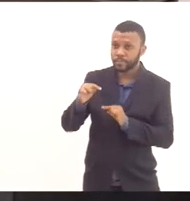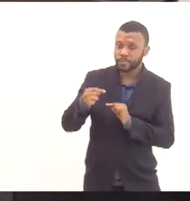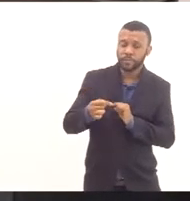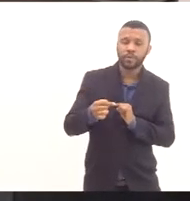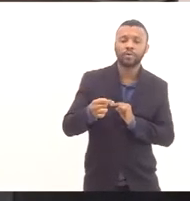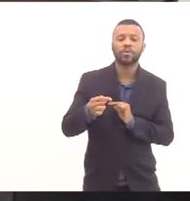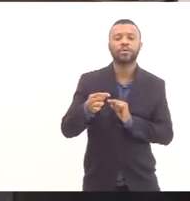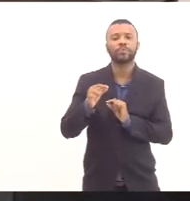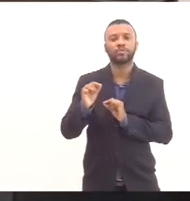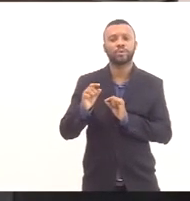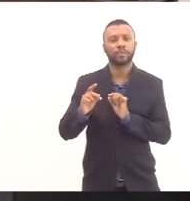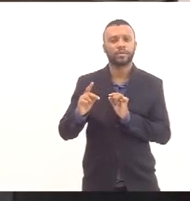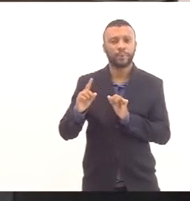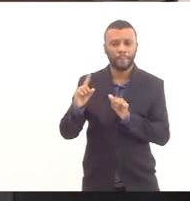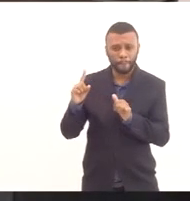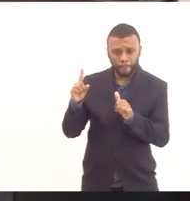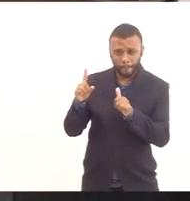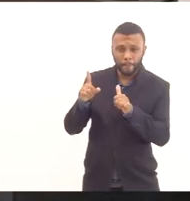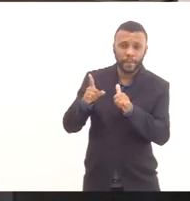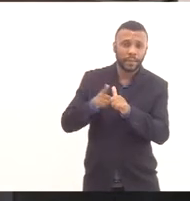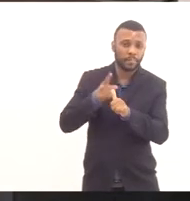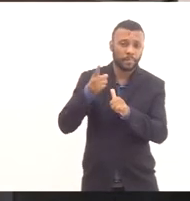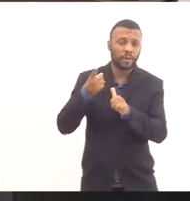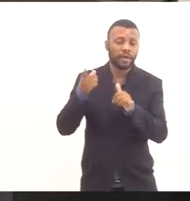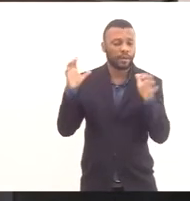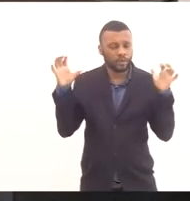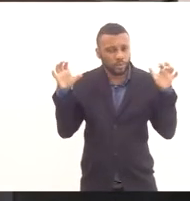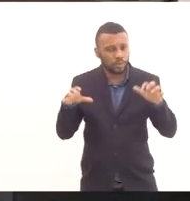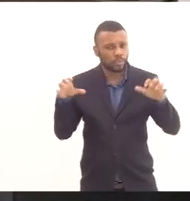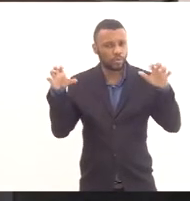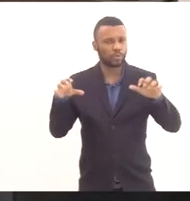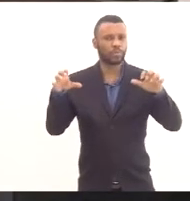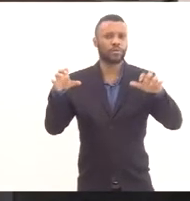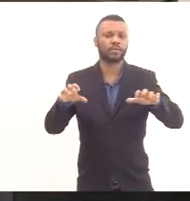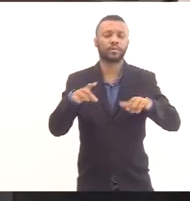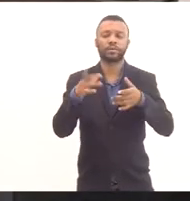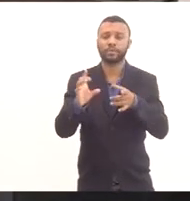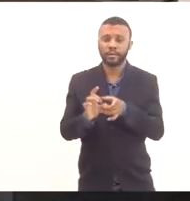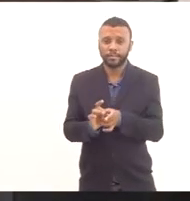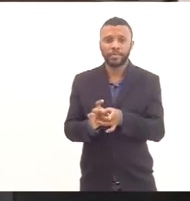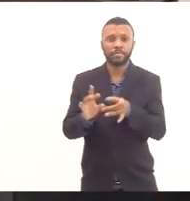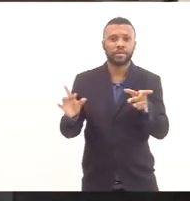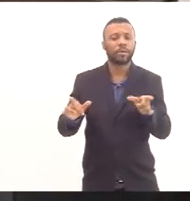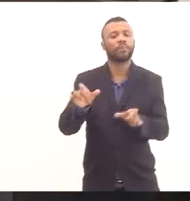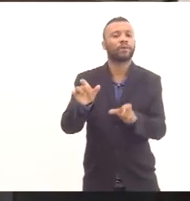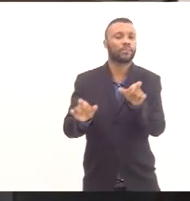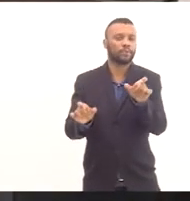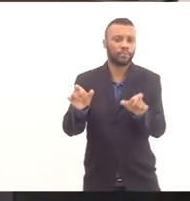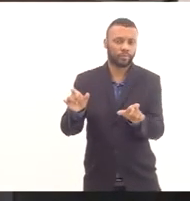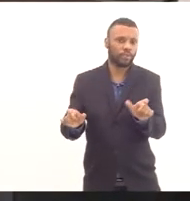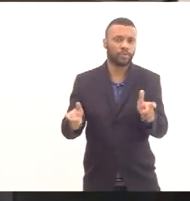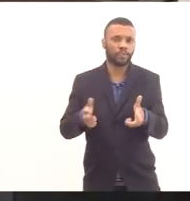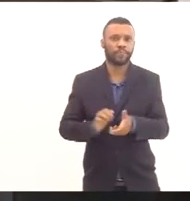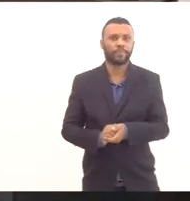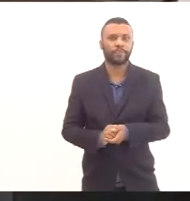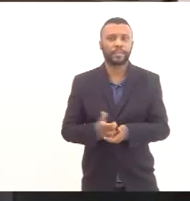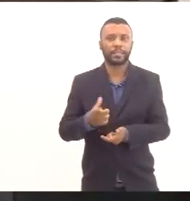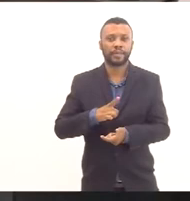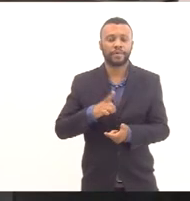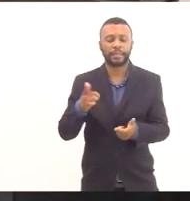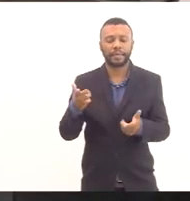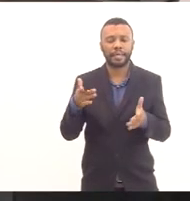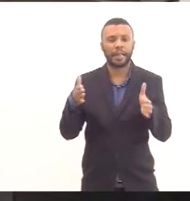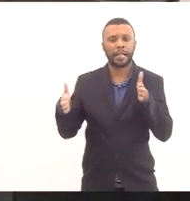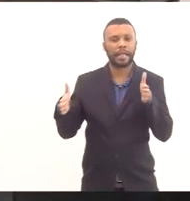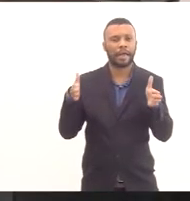dias depois da primeira do primeiro episódio portanto já tava disposição o etv se esse lapso